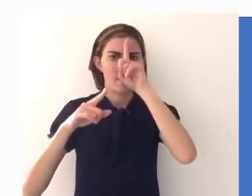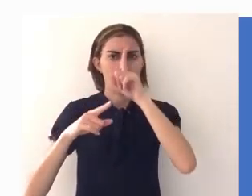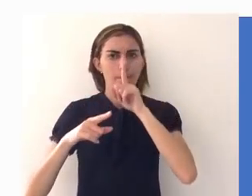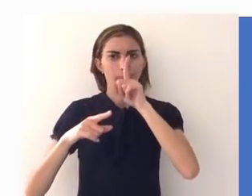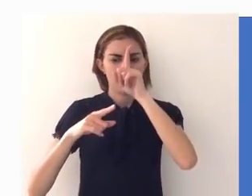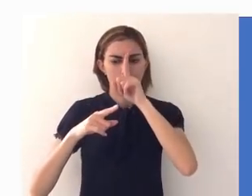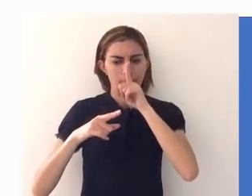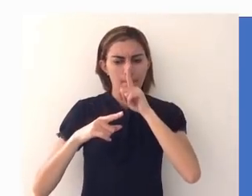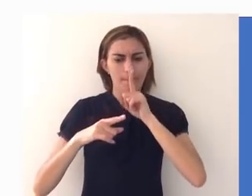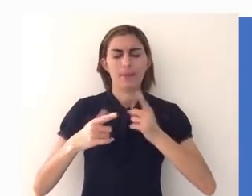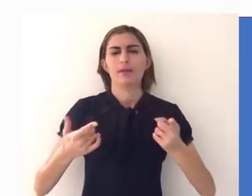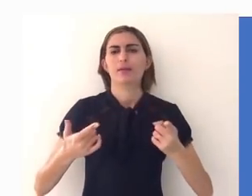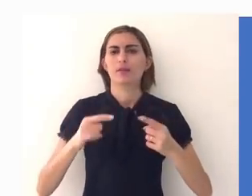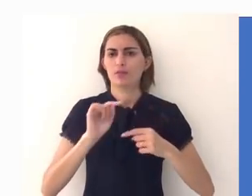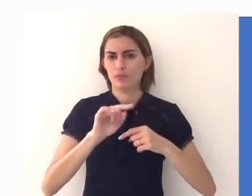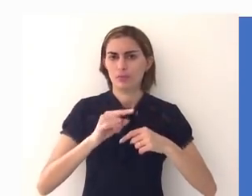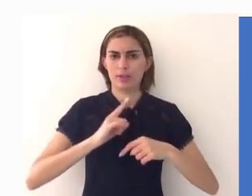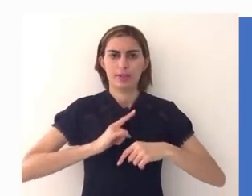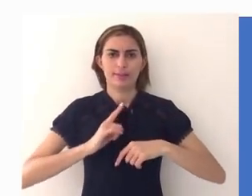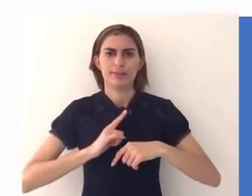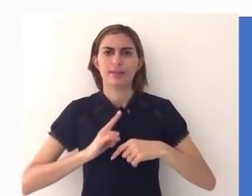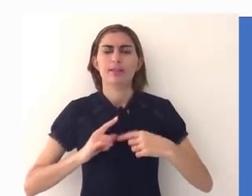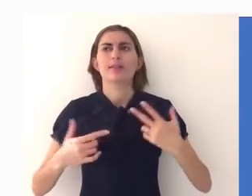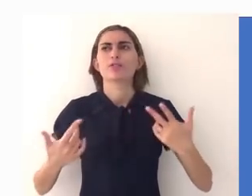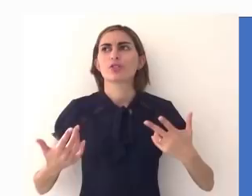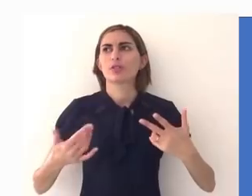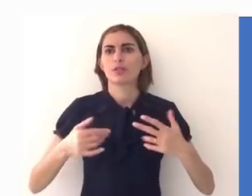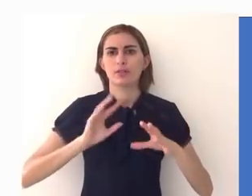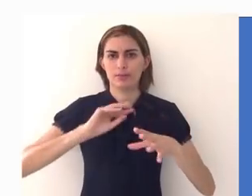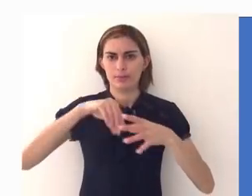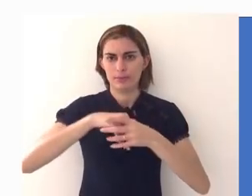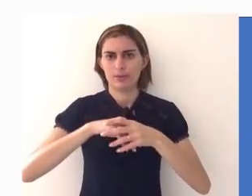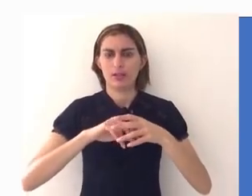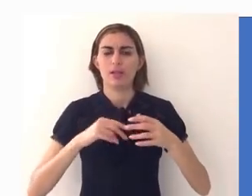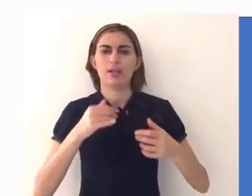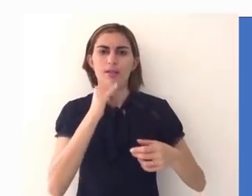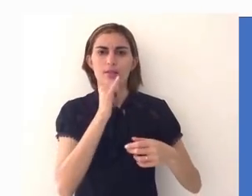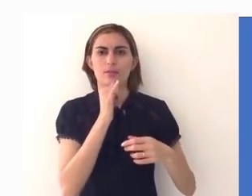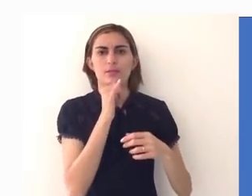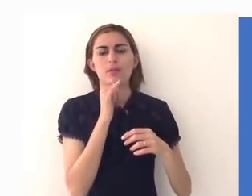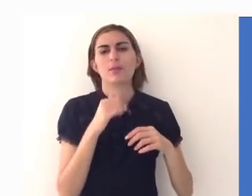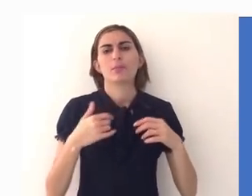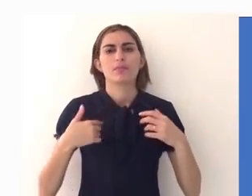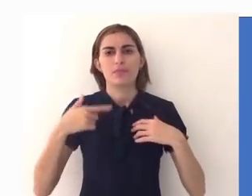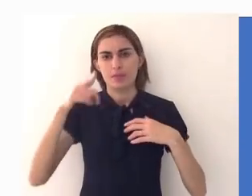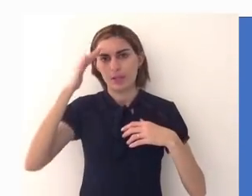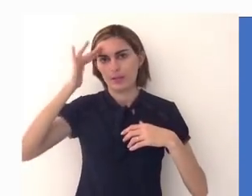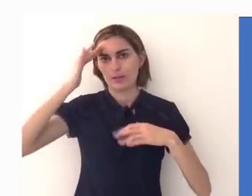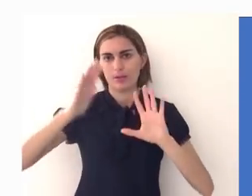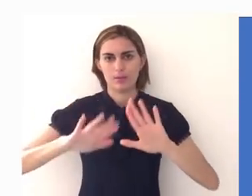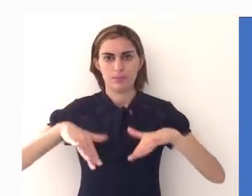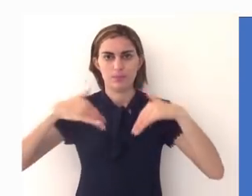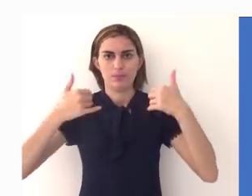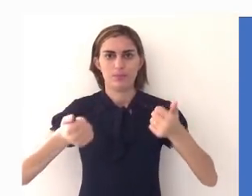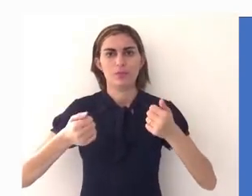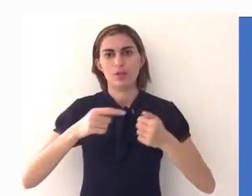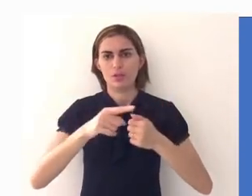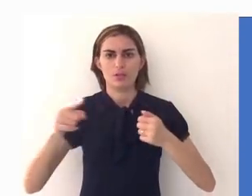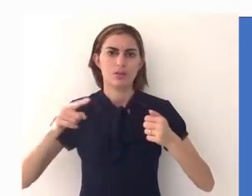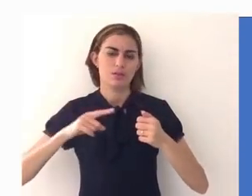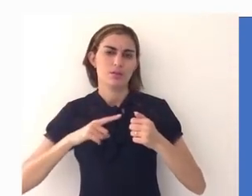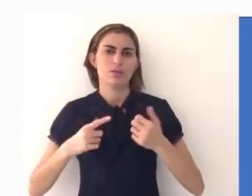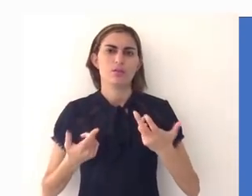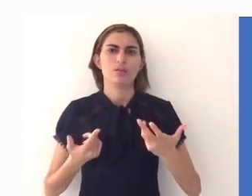amarelo, embora ele esteja deitado, por assim dizer, para você compreender melhor, como se